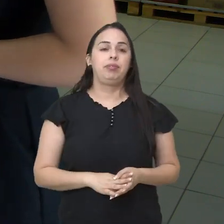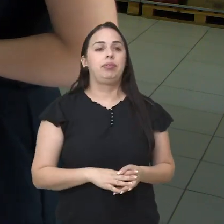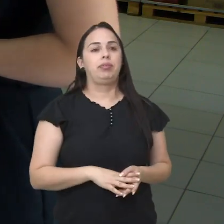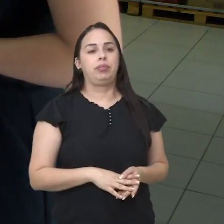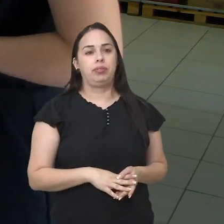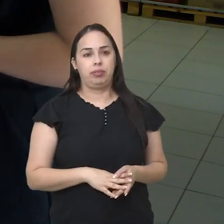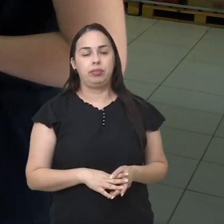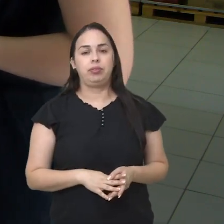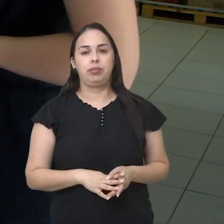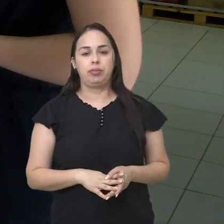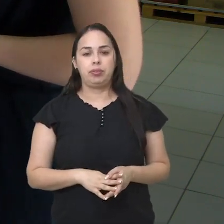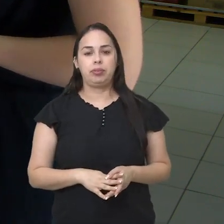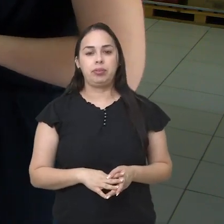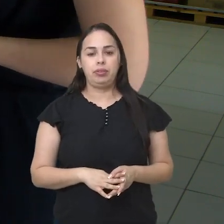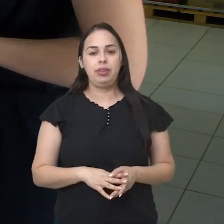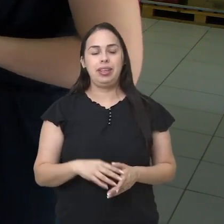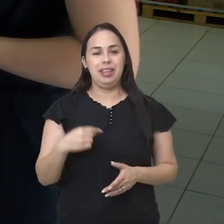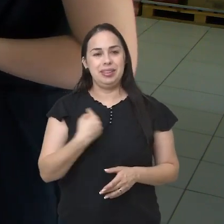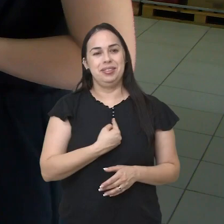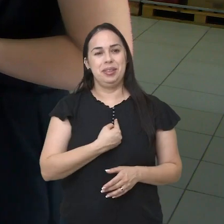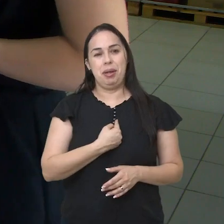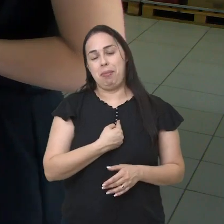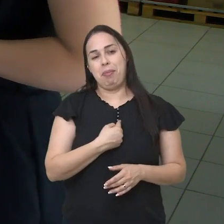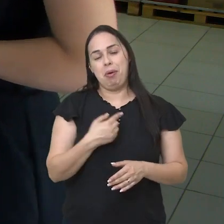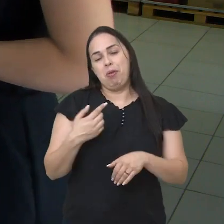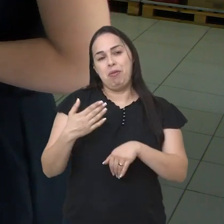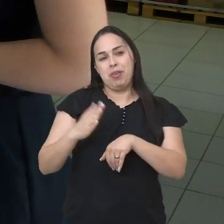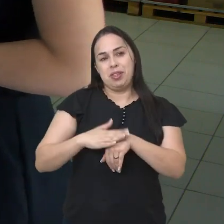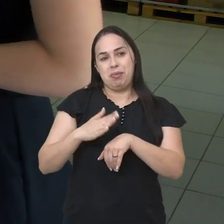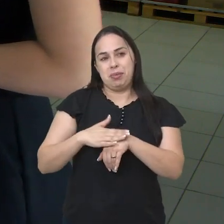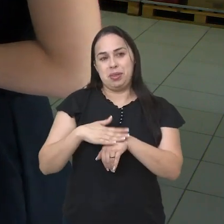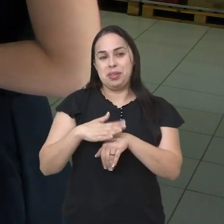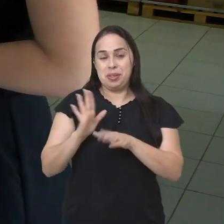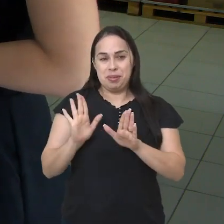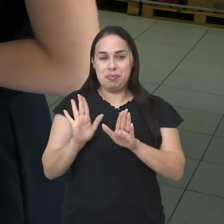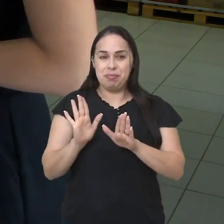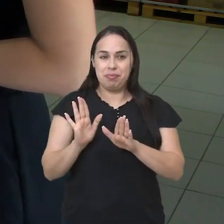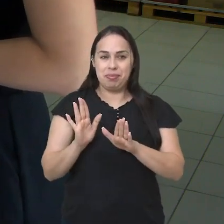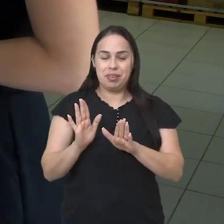Nós procuramos fazer a nossa parte, né? Então é um